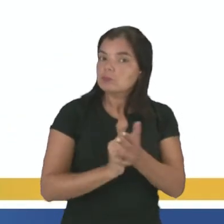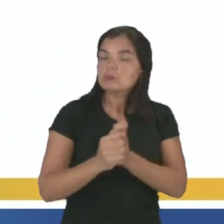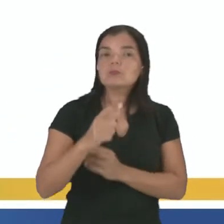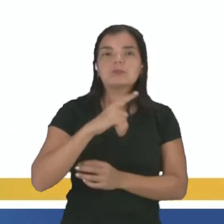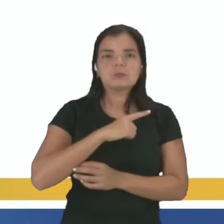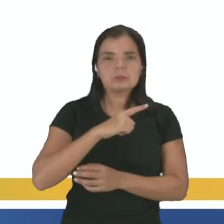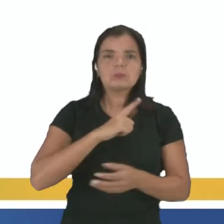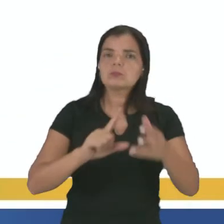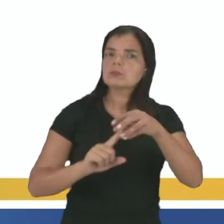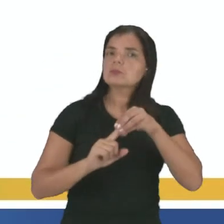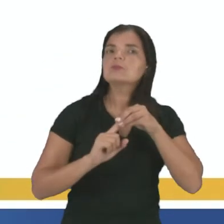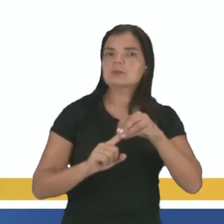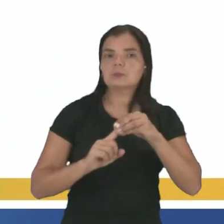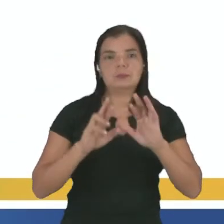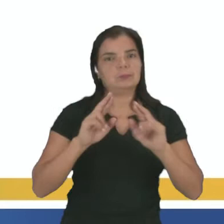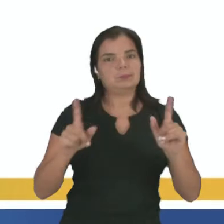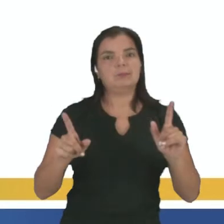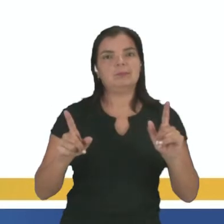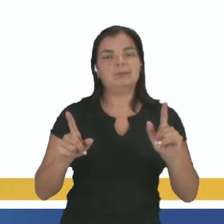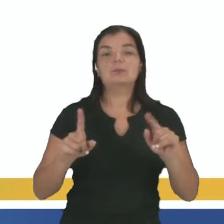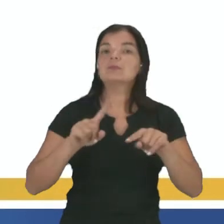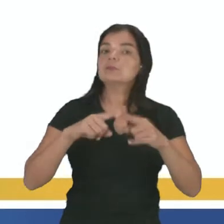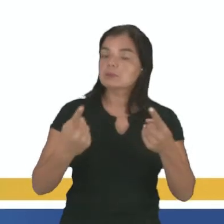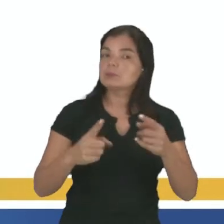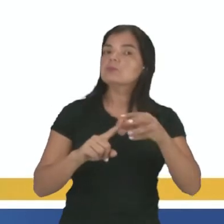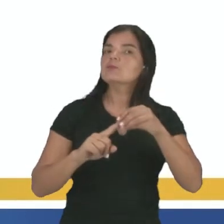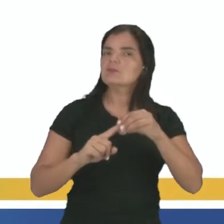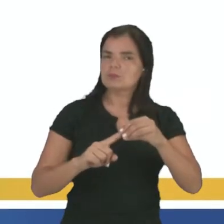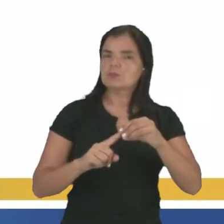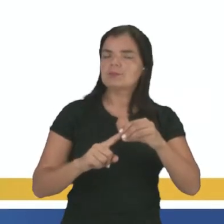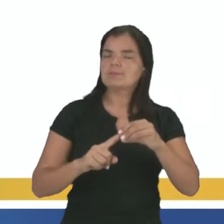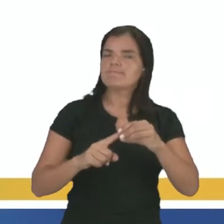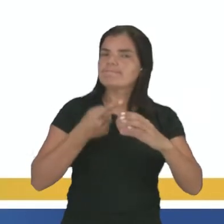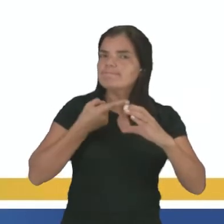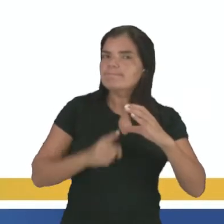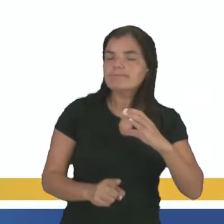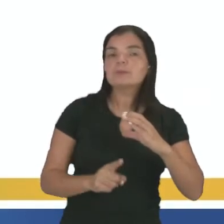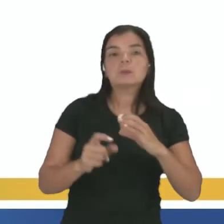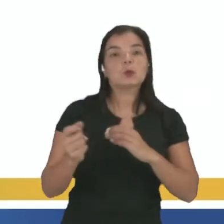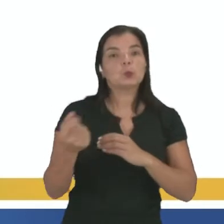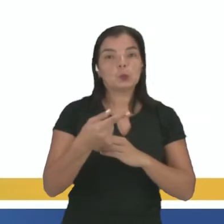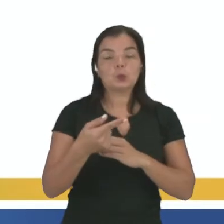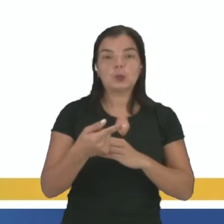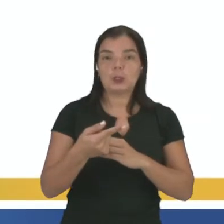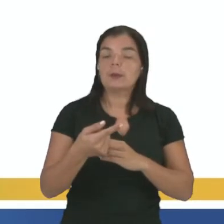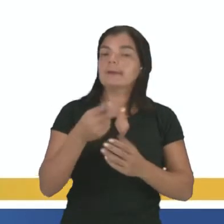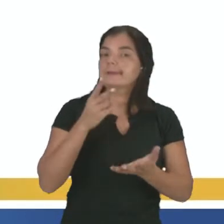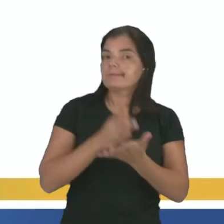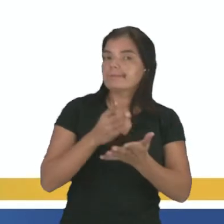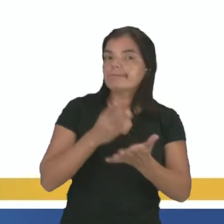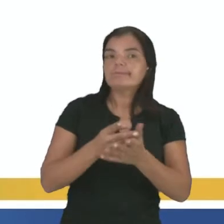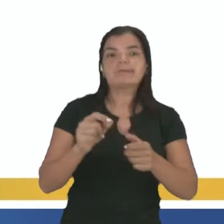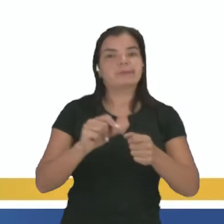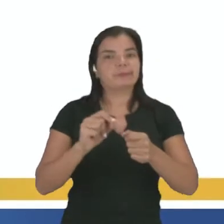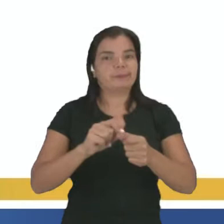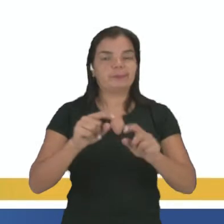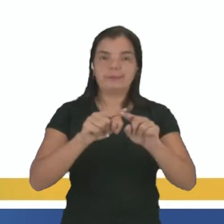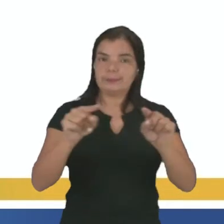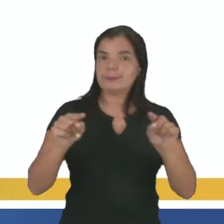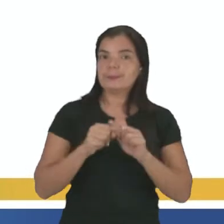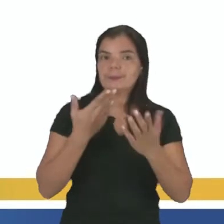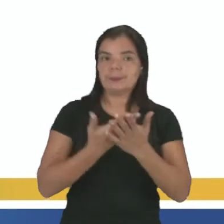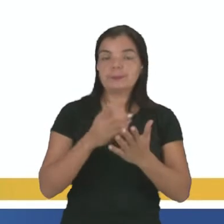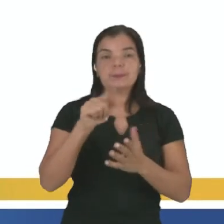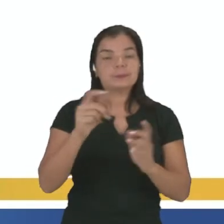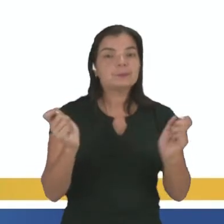uma intenção diferente. É uma intenção mais engajada do que aquela que você comumente faz na sala de aula. Porque